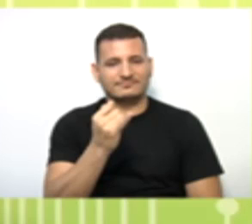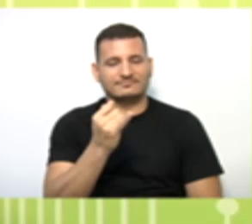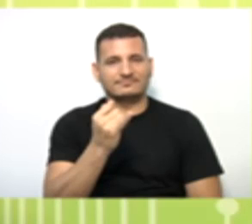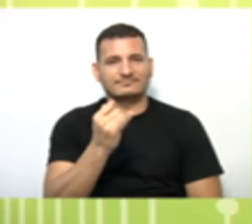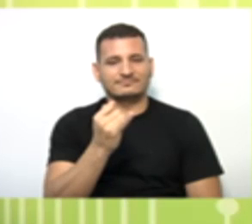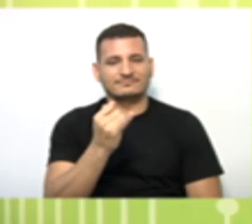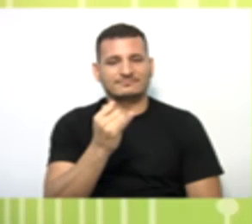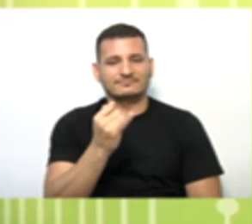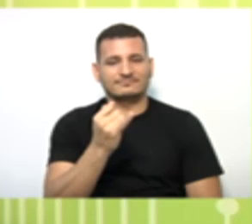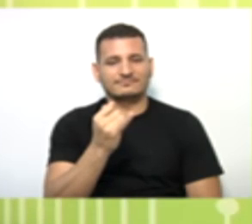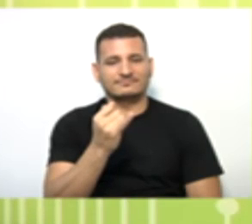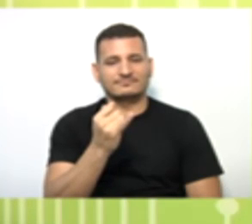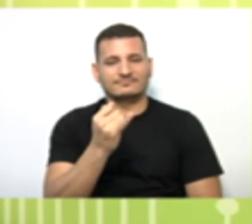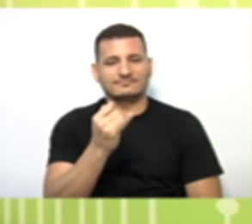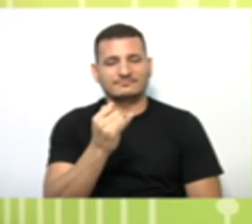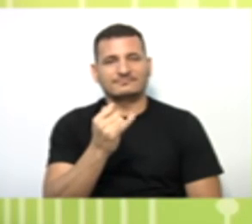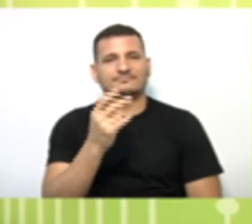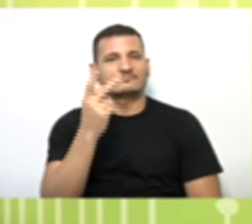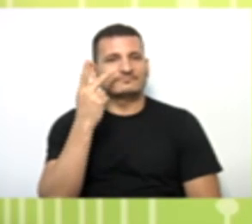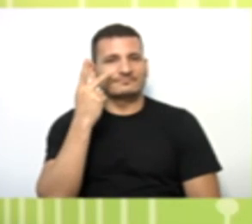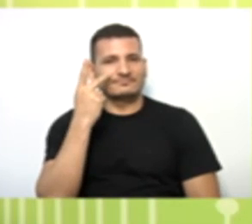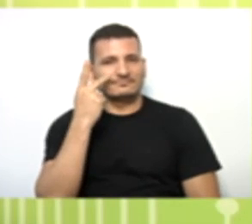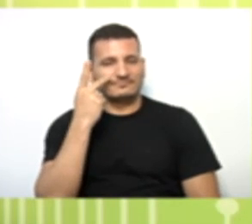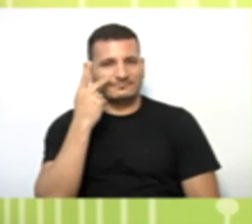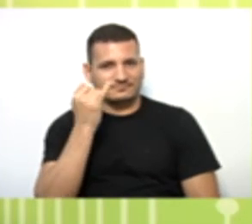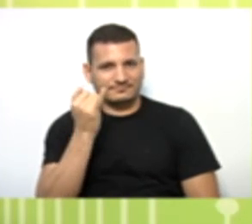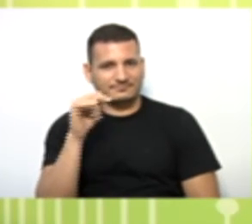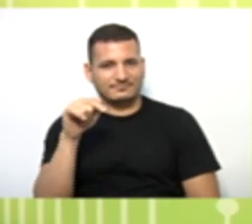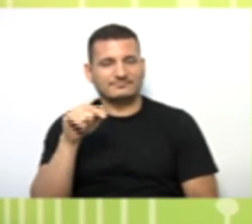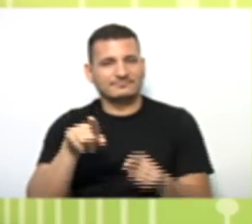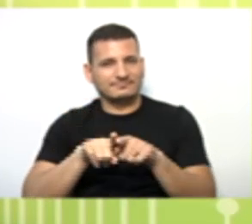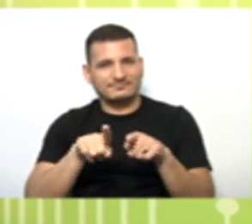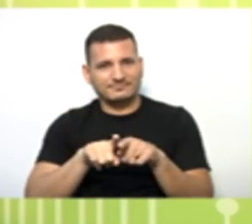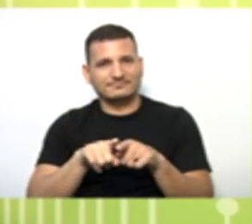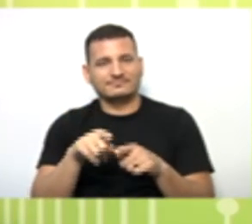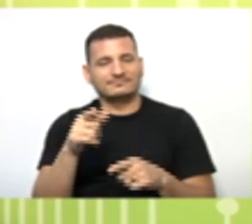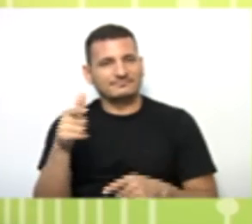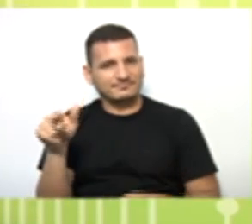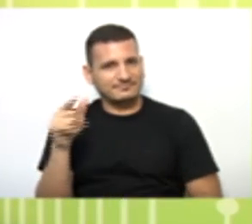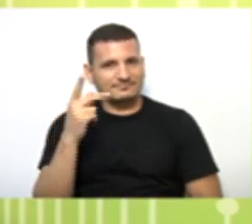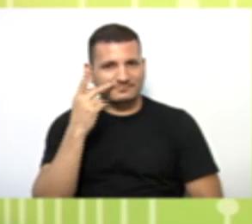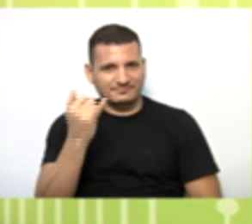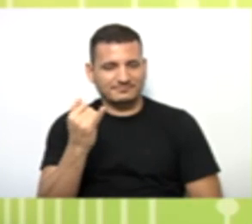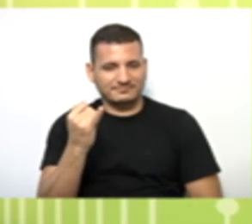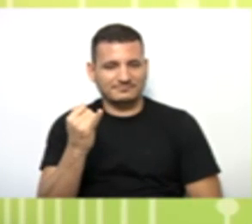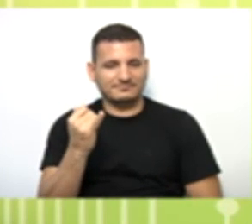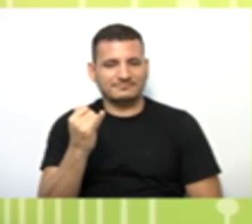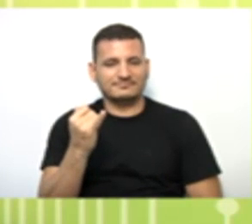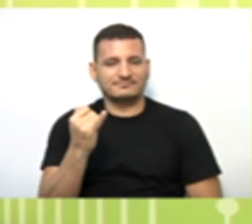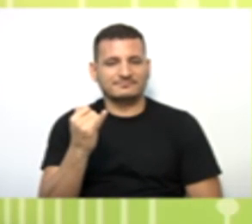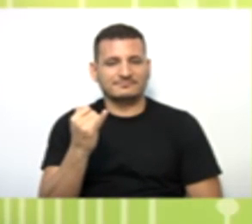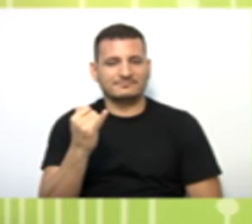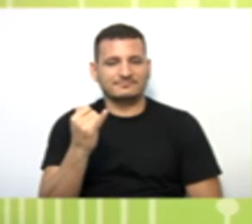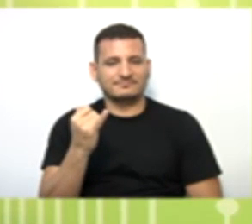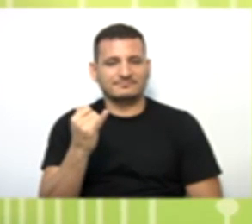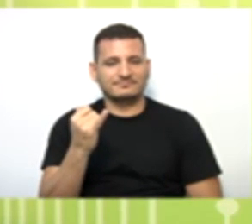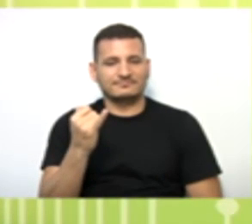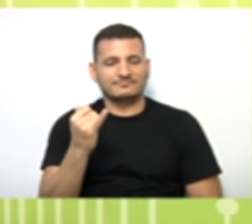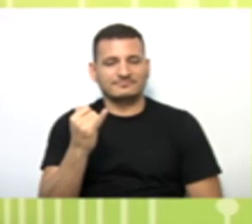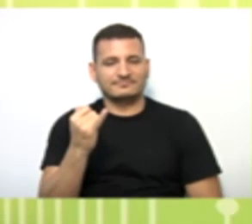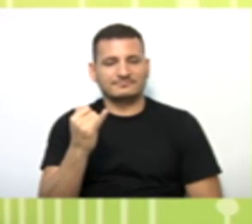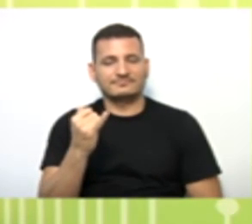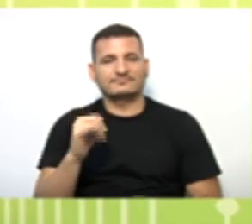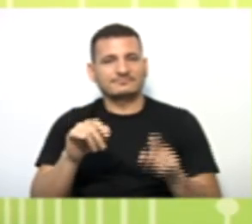avô é pai. E o pai também não é pai, que é o pai do garotinho? A gente tem que pensar e imaginar situações, tá, gente?